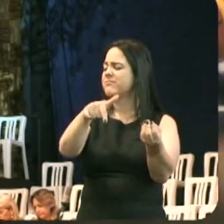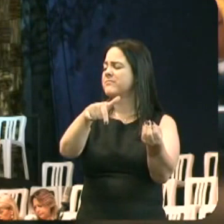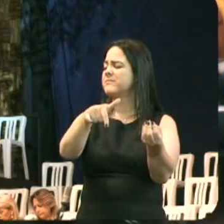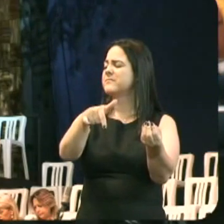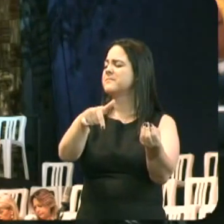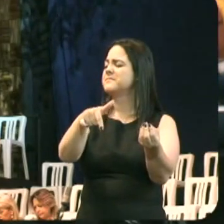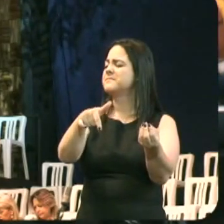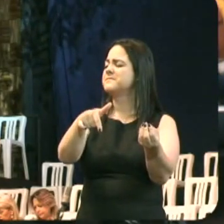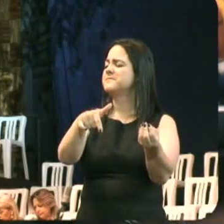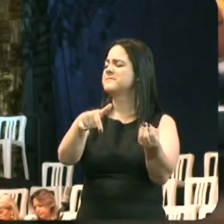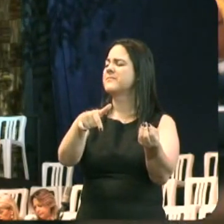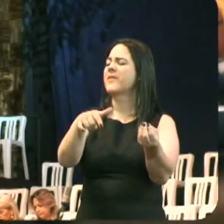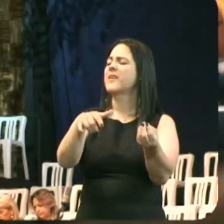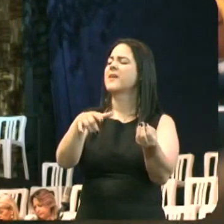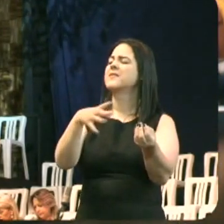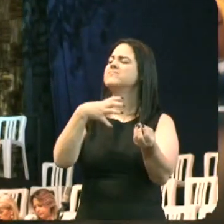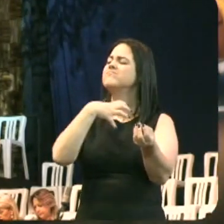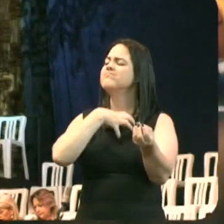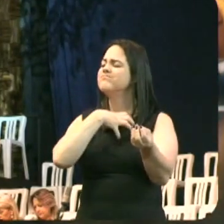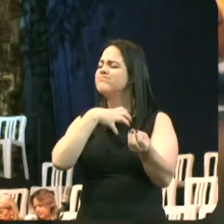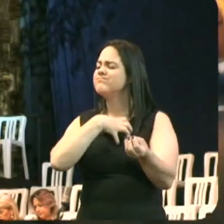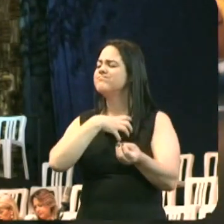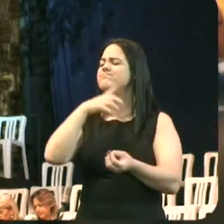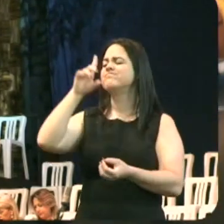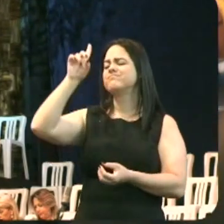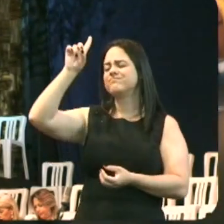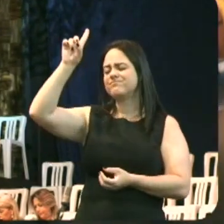que ouvindo a palavra do Senhor